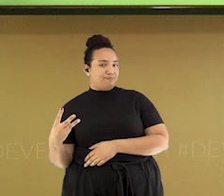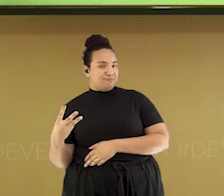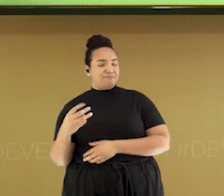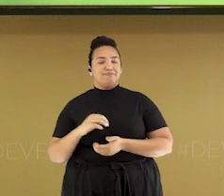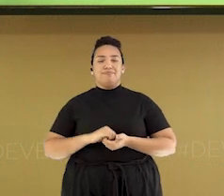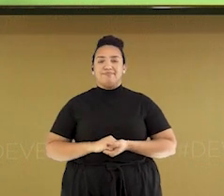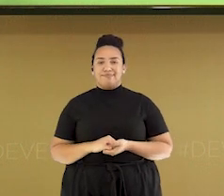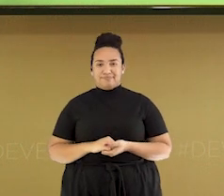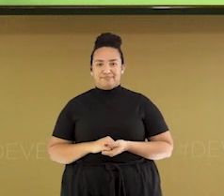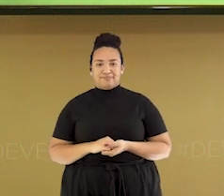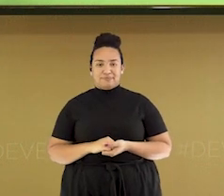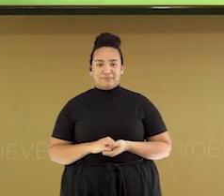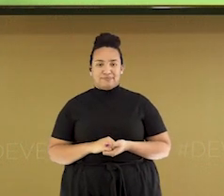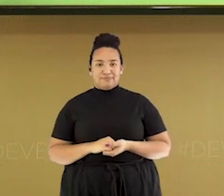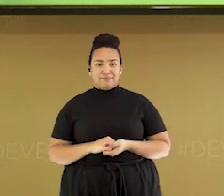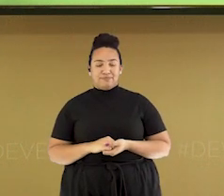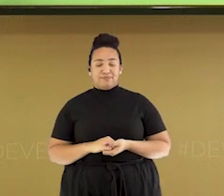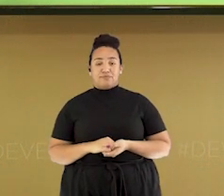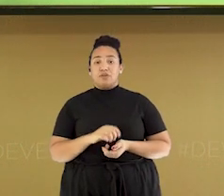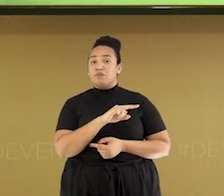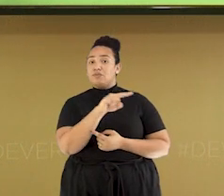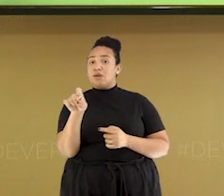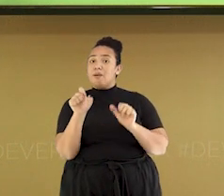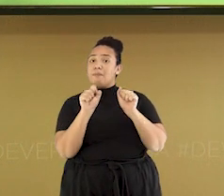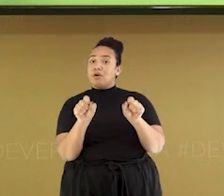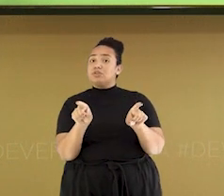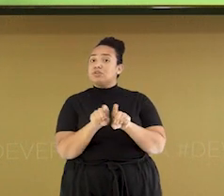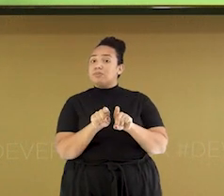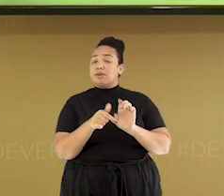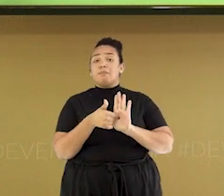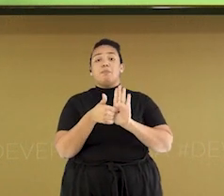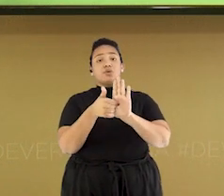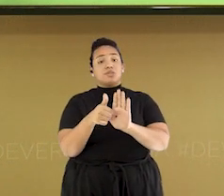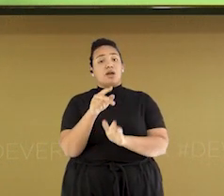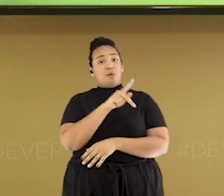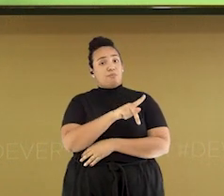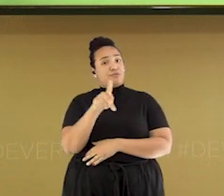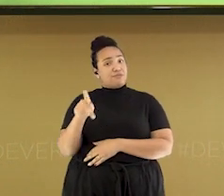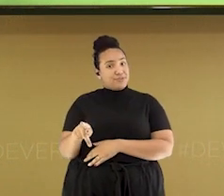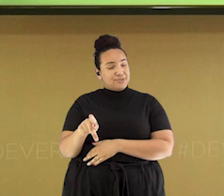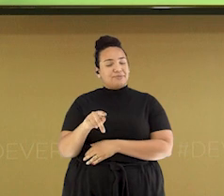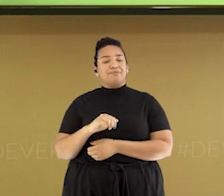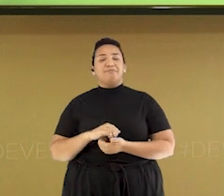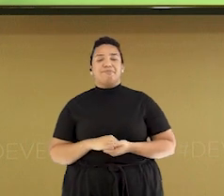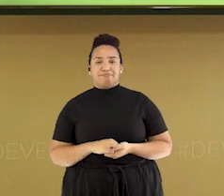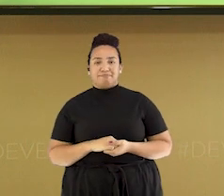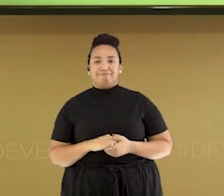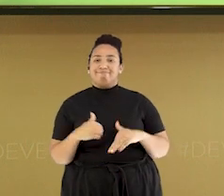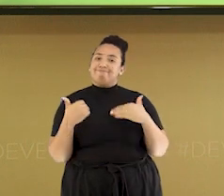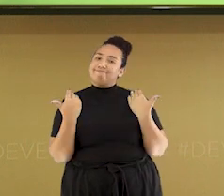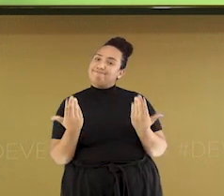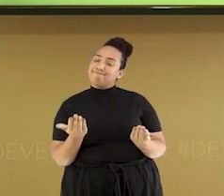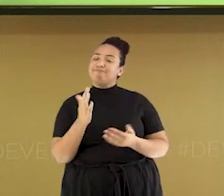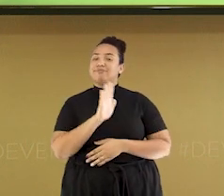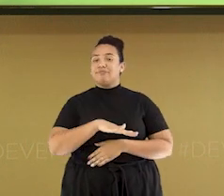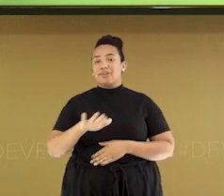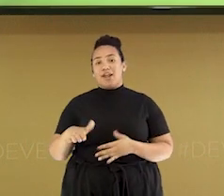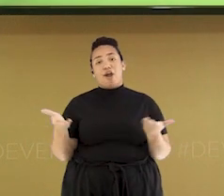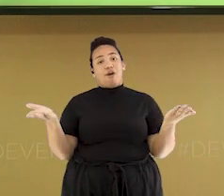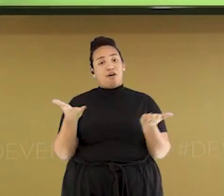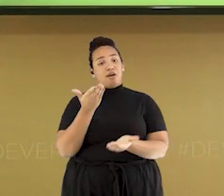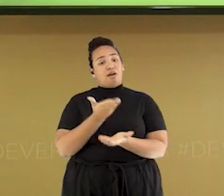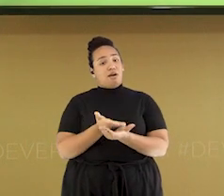10143. Você também pode mostrar aos seus professores na escola. O que acha? Bom, crianças, nossa aula está